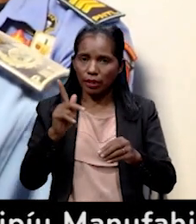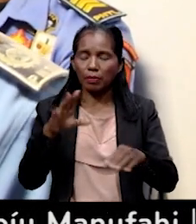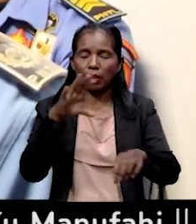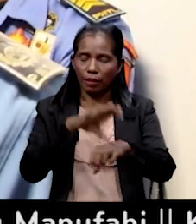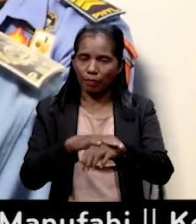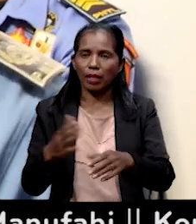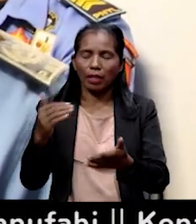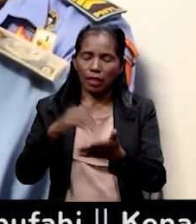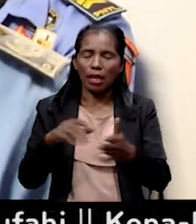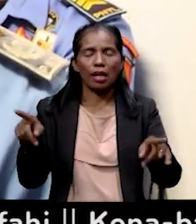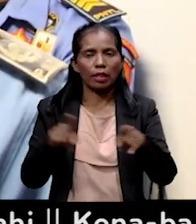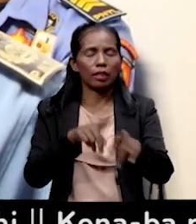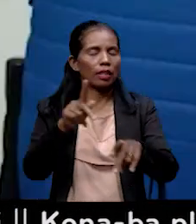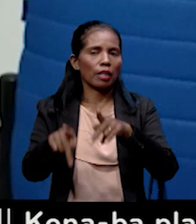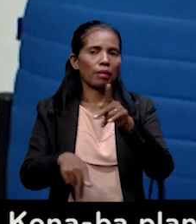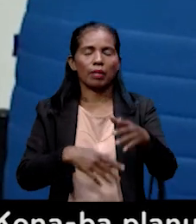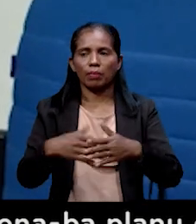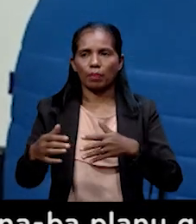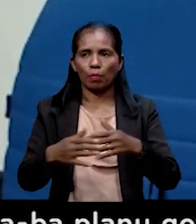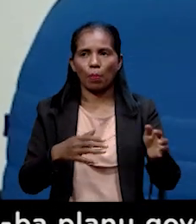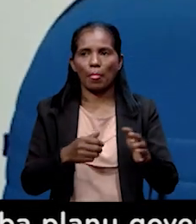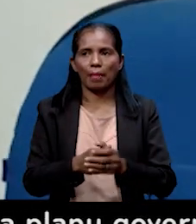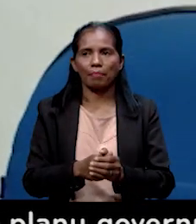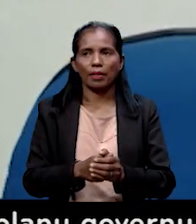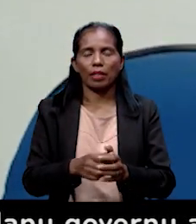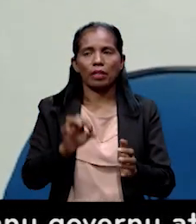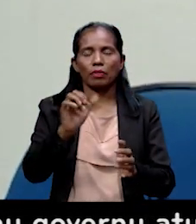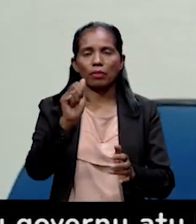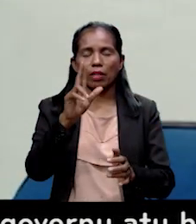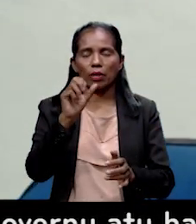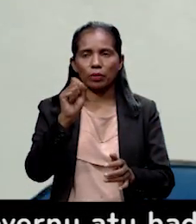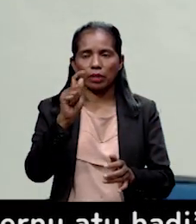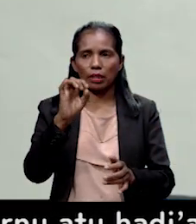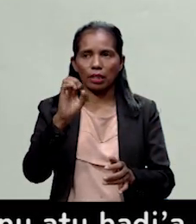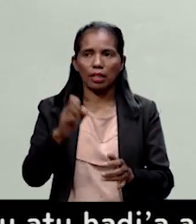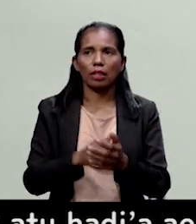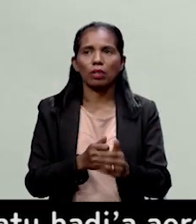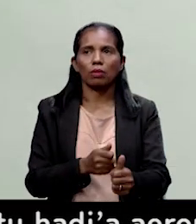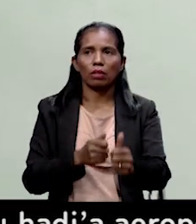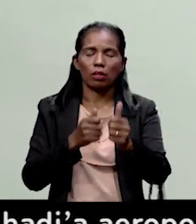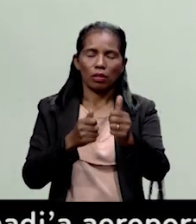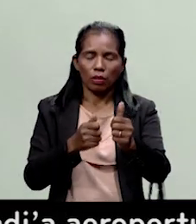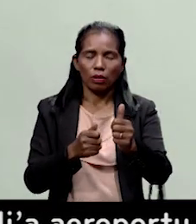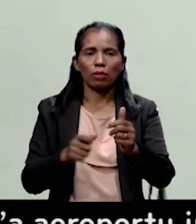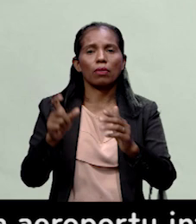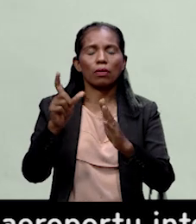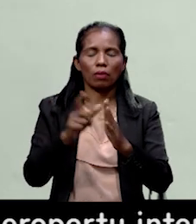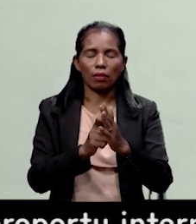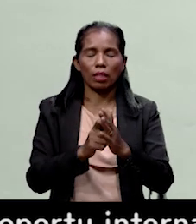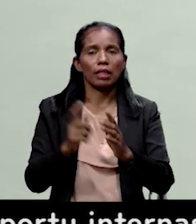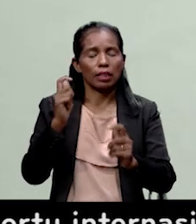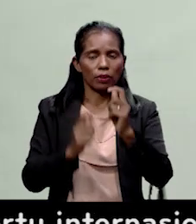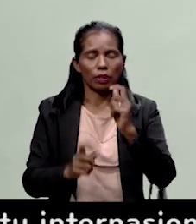nessa cidadão. Faustina Saldanha Cardoso, tuirona julgamento e tribunal distrital dili, e a lorong sangre simbalo, fulanei. Tribunal aplica medida